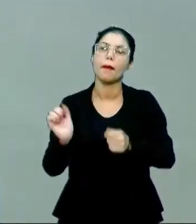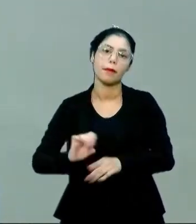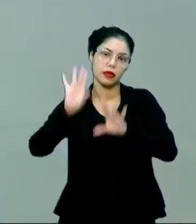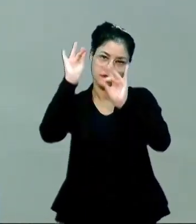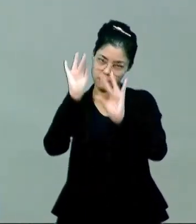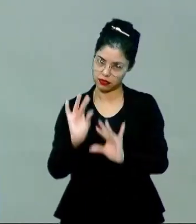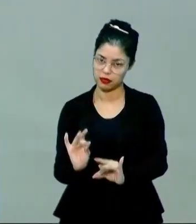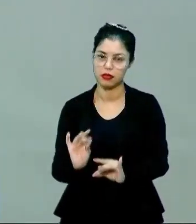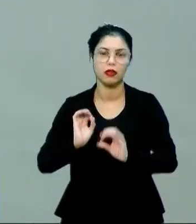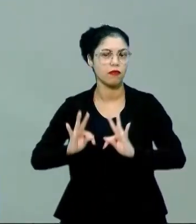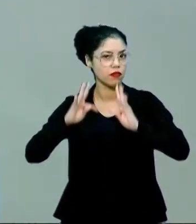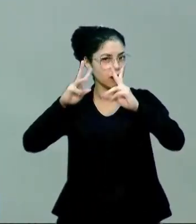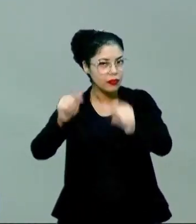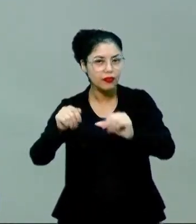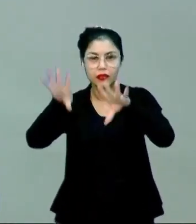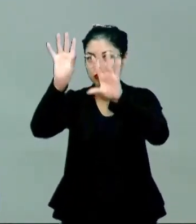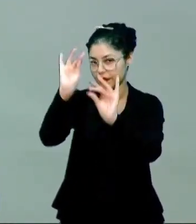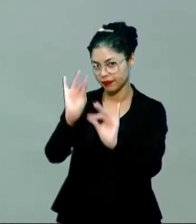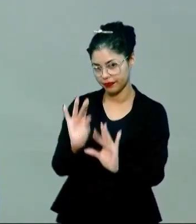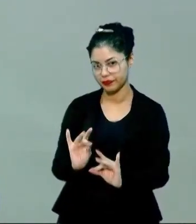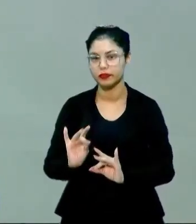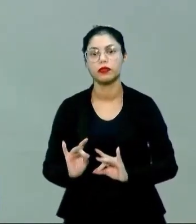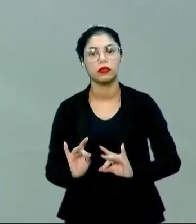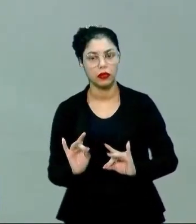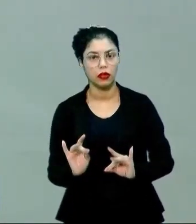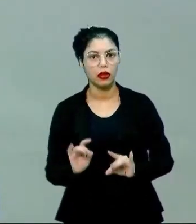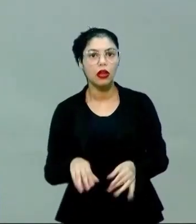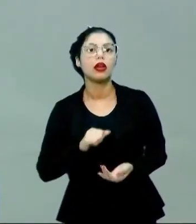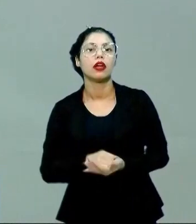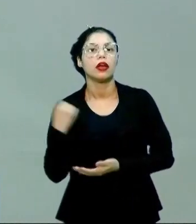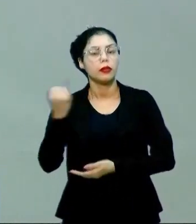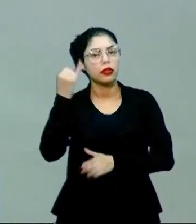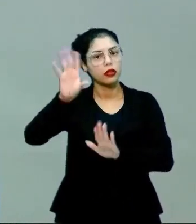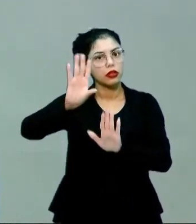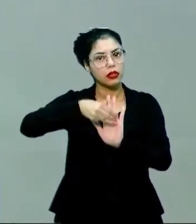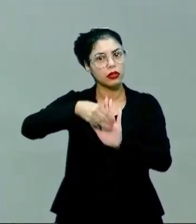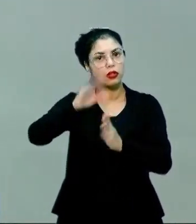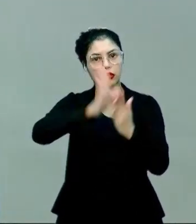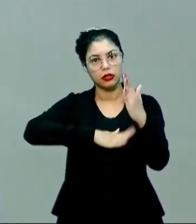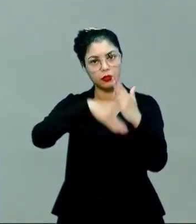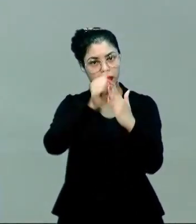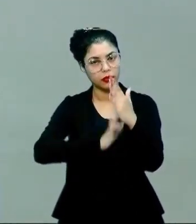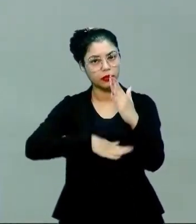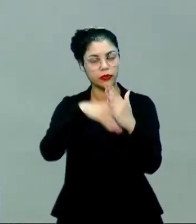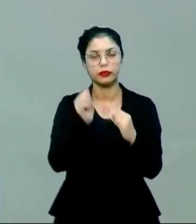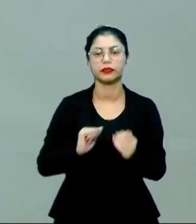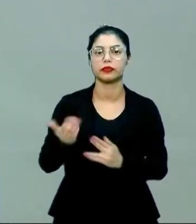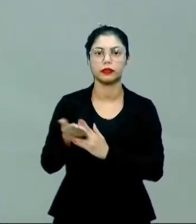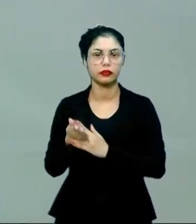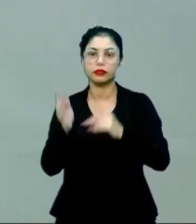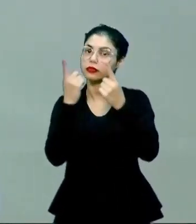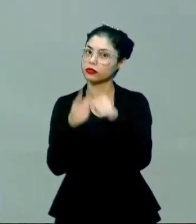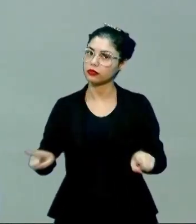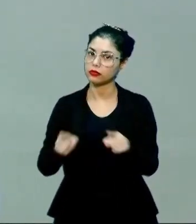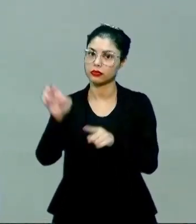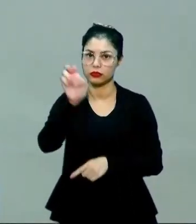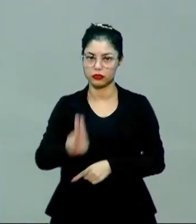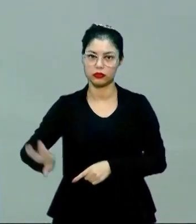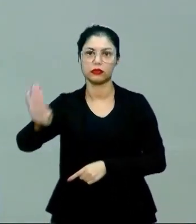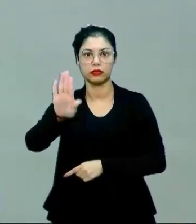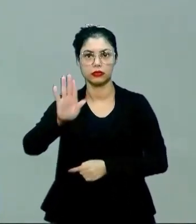de reentrância, cheia de detalhes. E esses detalhes são colocados na pintura barroca, na música na